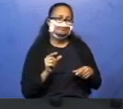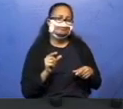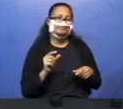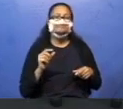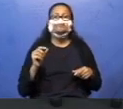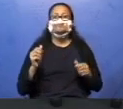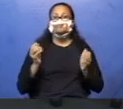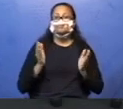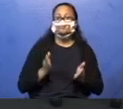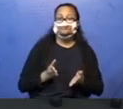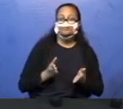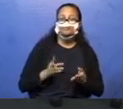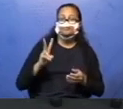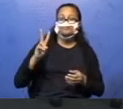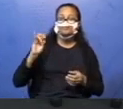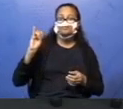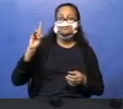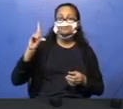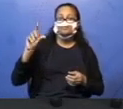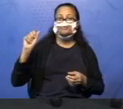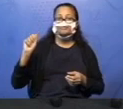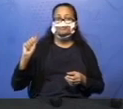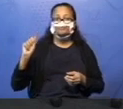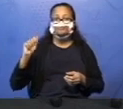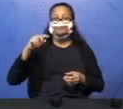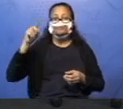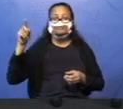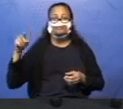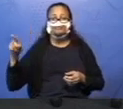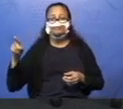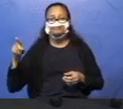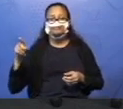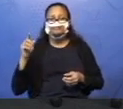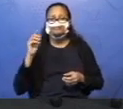vira vilã, a bruxa malvada.